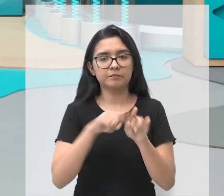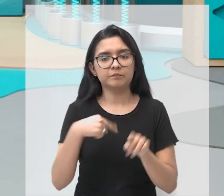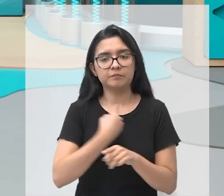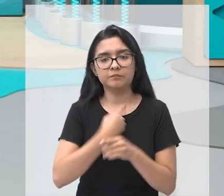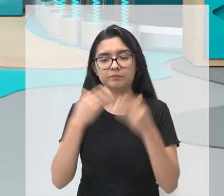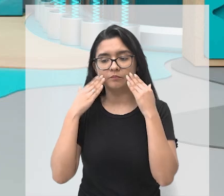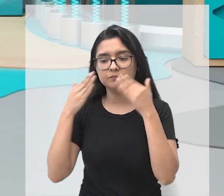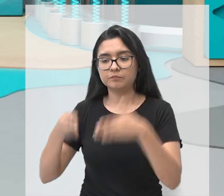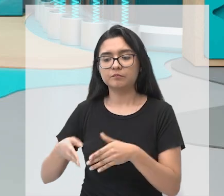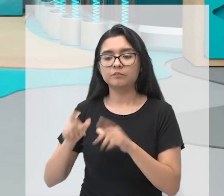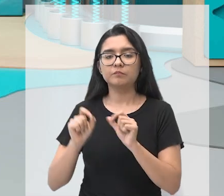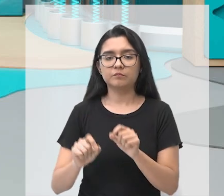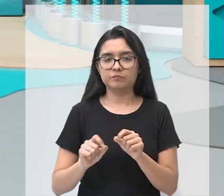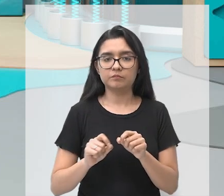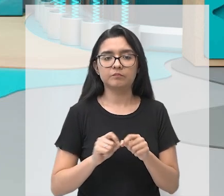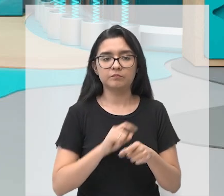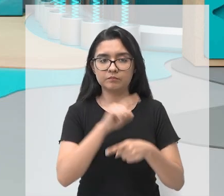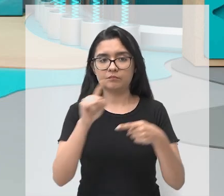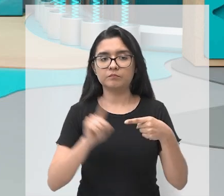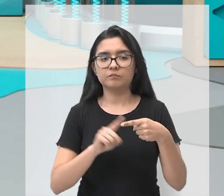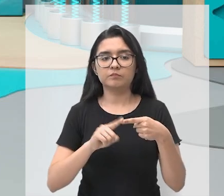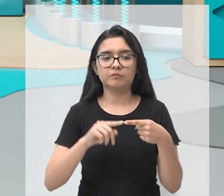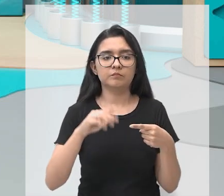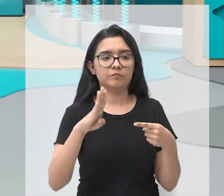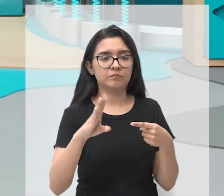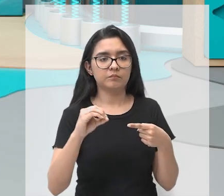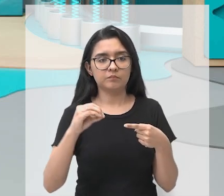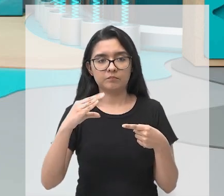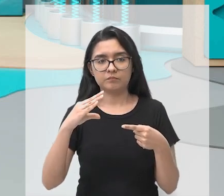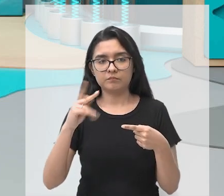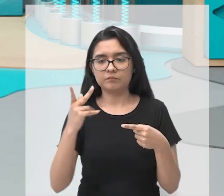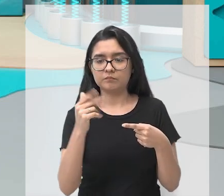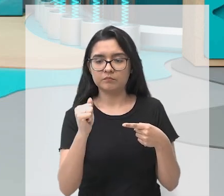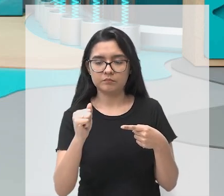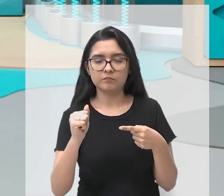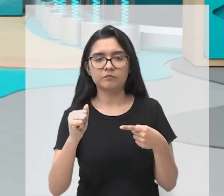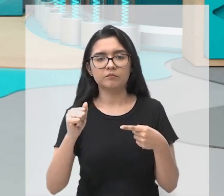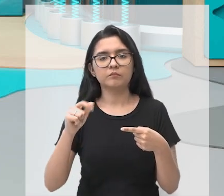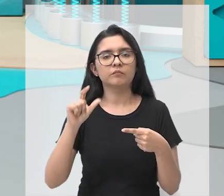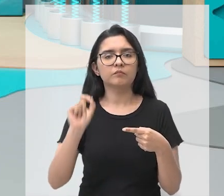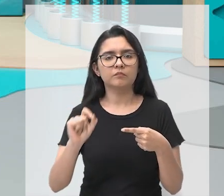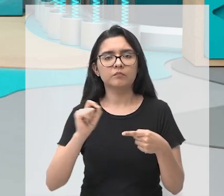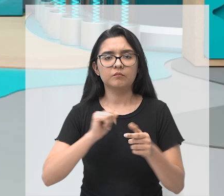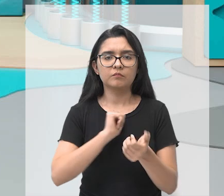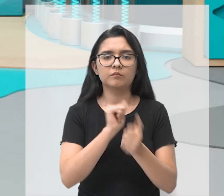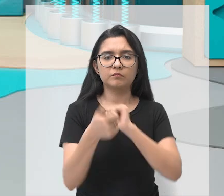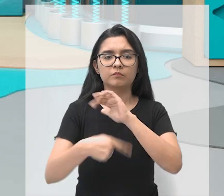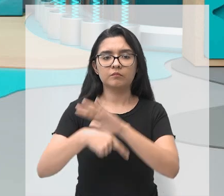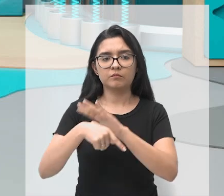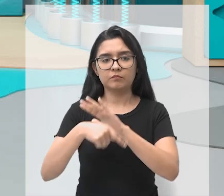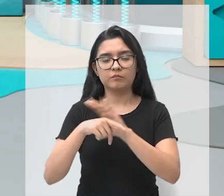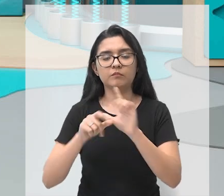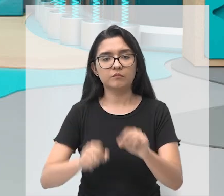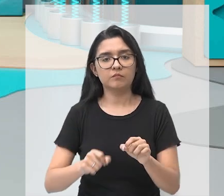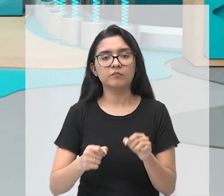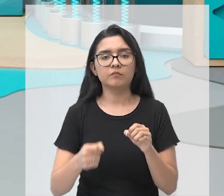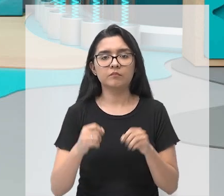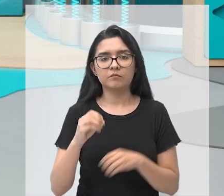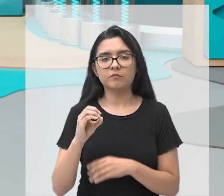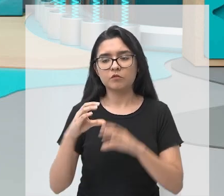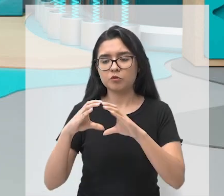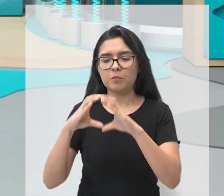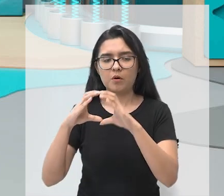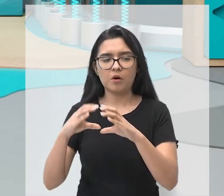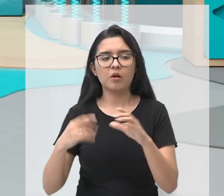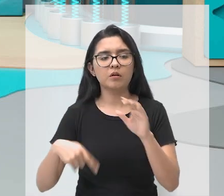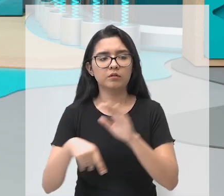mais especificamente sobre a bocha, olha só. A bocha é um esporte da família dos jogos de bola e ele